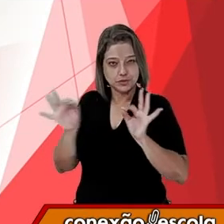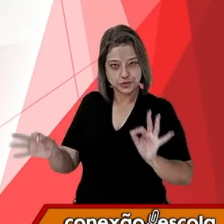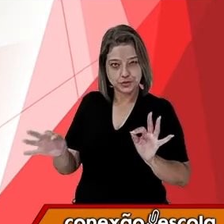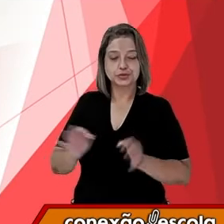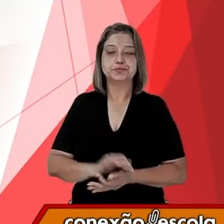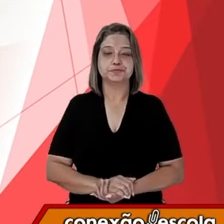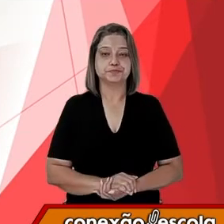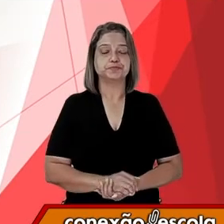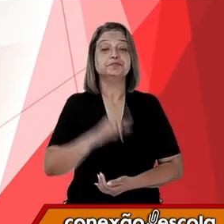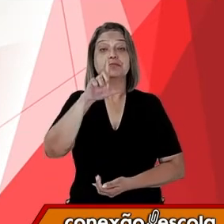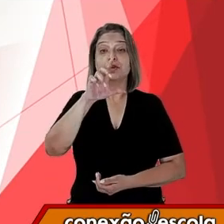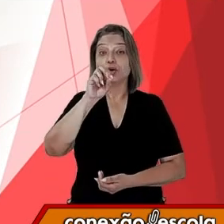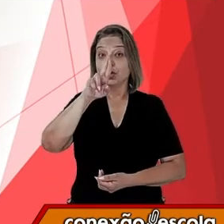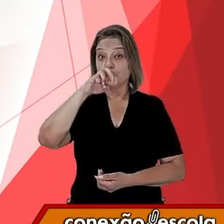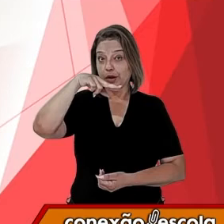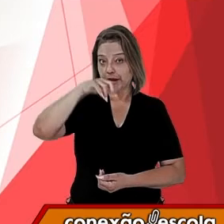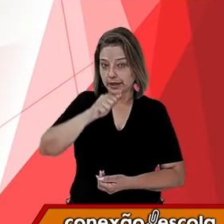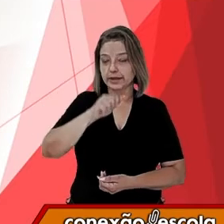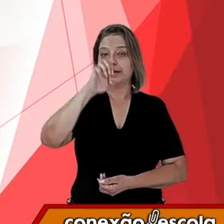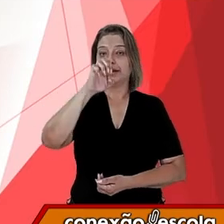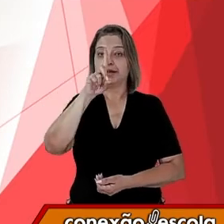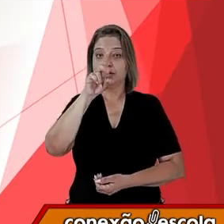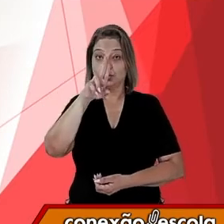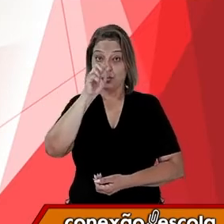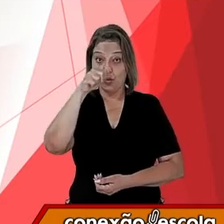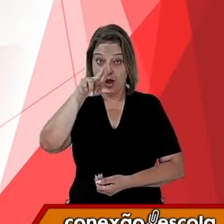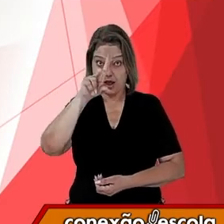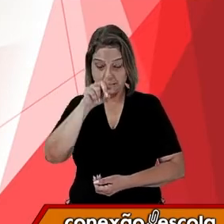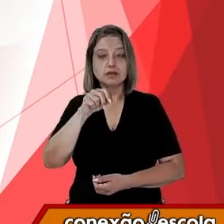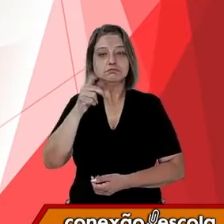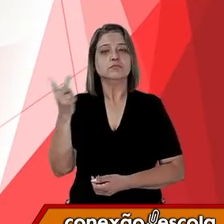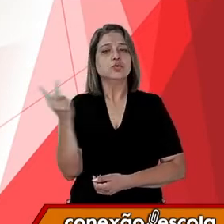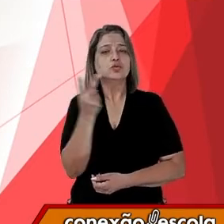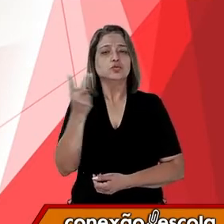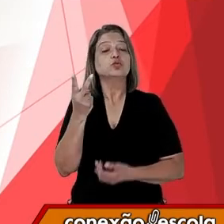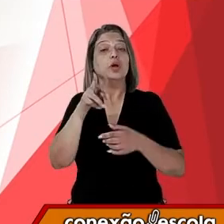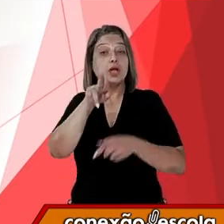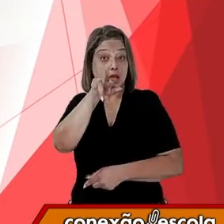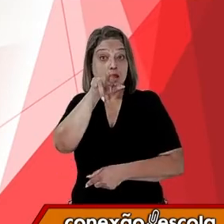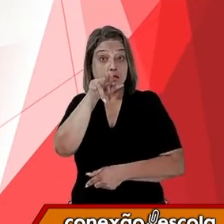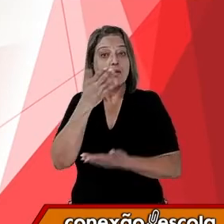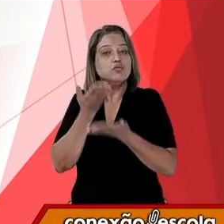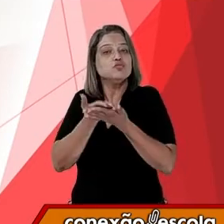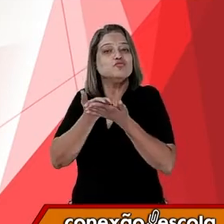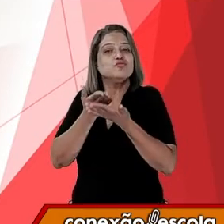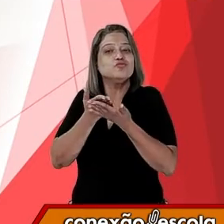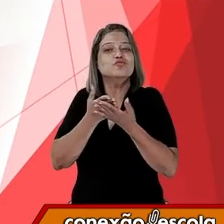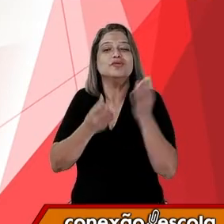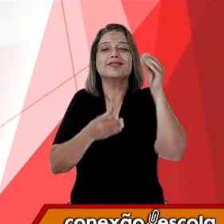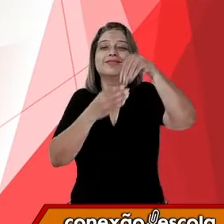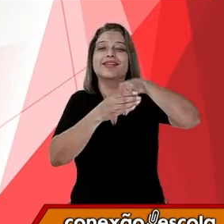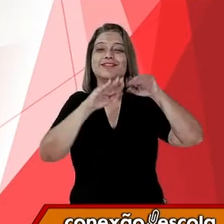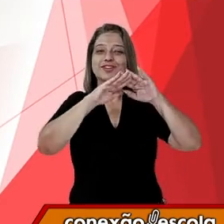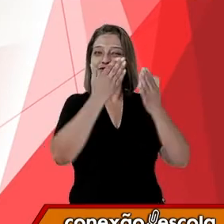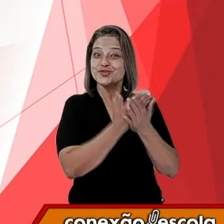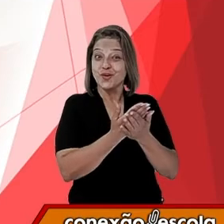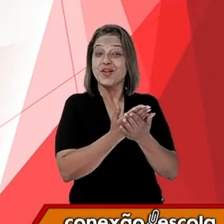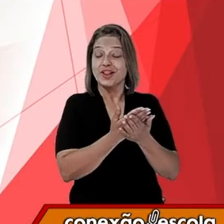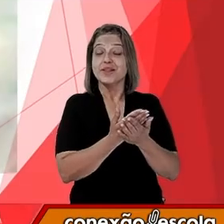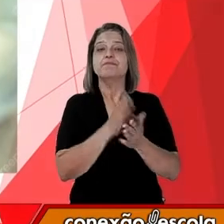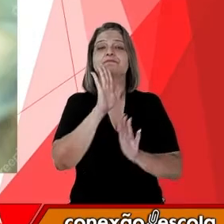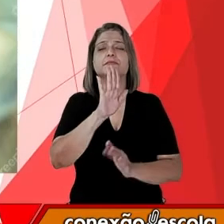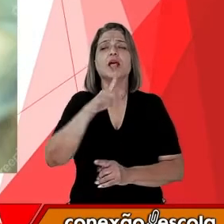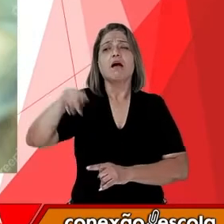Lorena e Eduarda são irmãs e estudam na mesma escola. Como tarefa de casa,